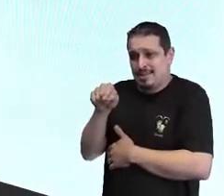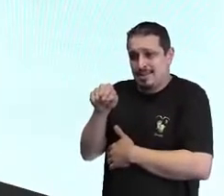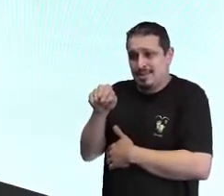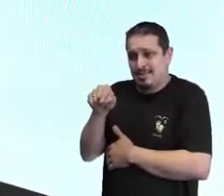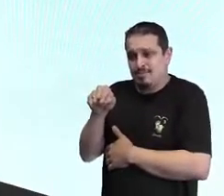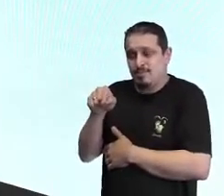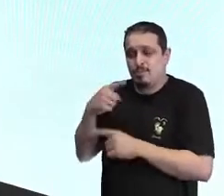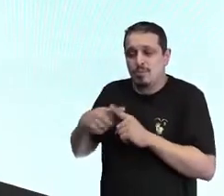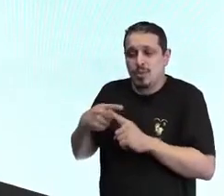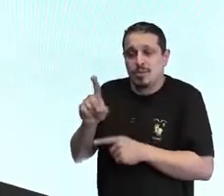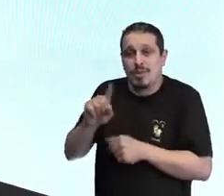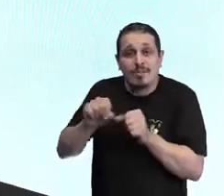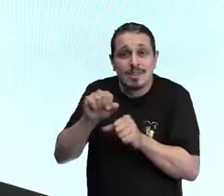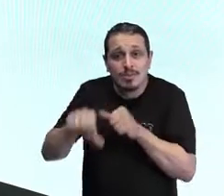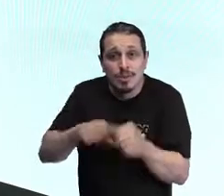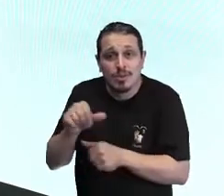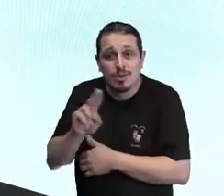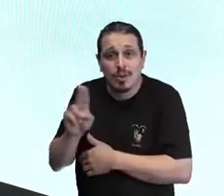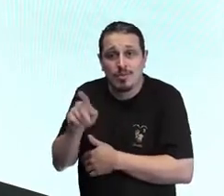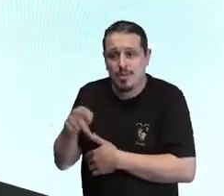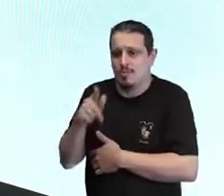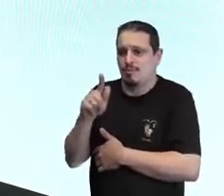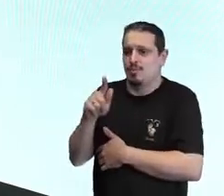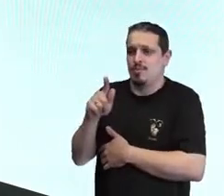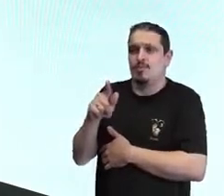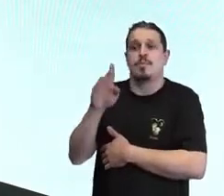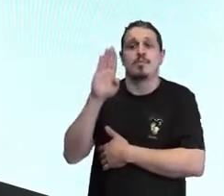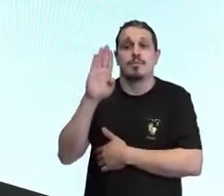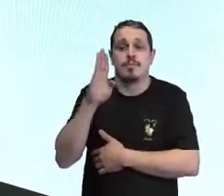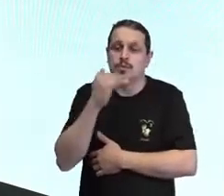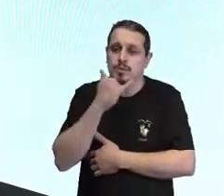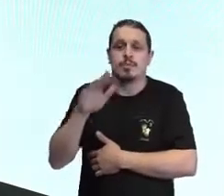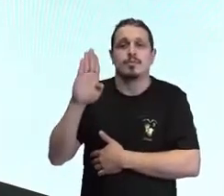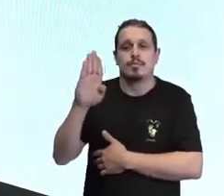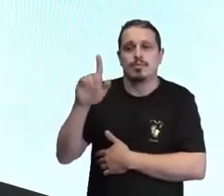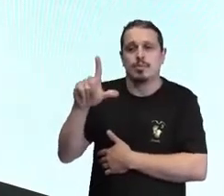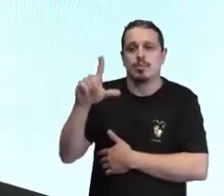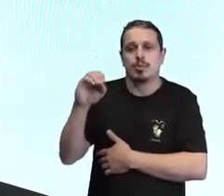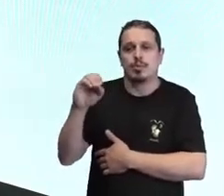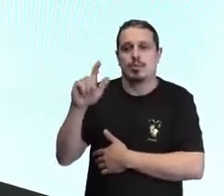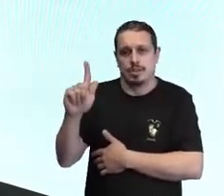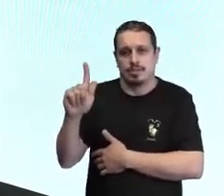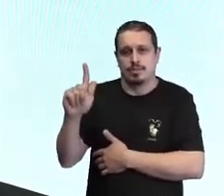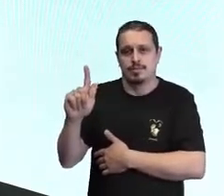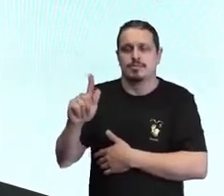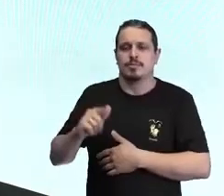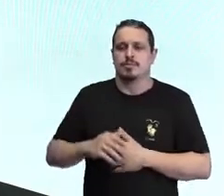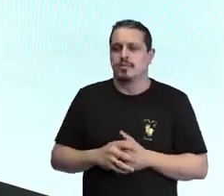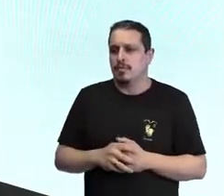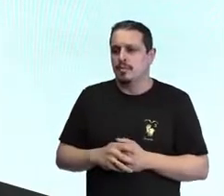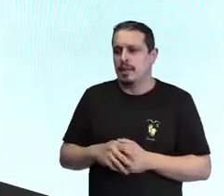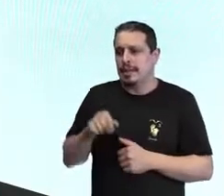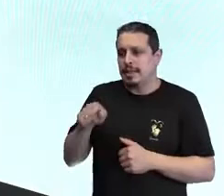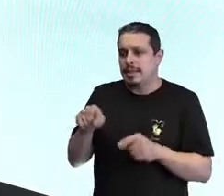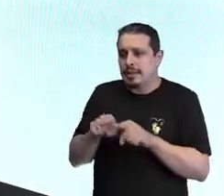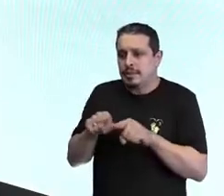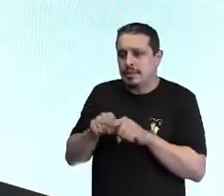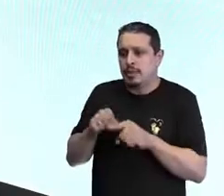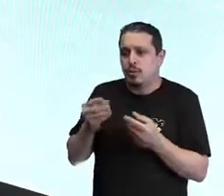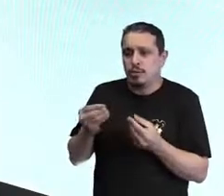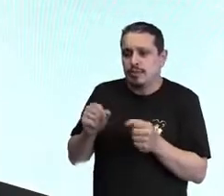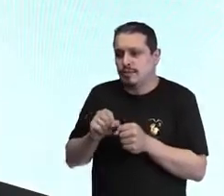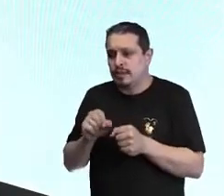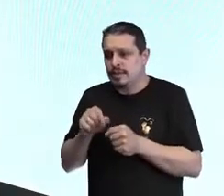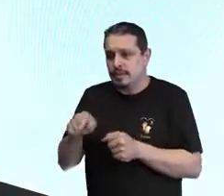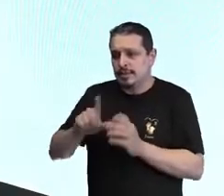mudei o nome do blog? Depois de tanto tempo? Porque para começar não é mais blog. Passou muito tempo e virou uma grande rede